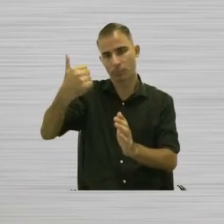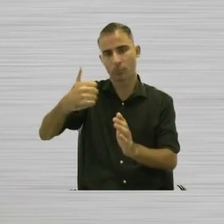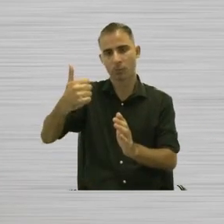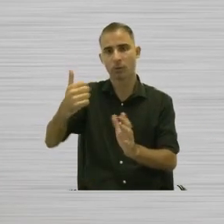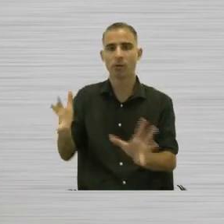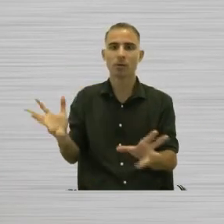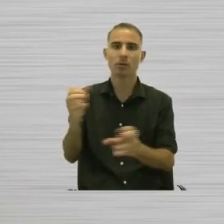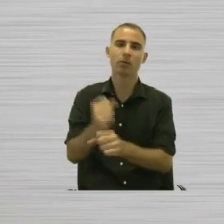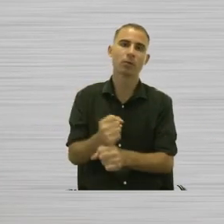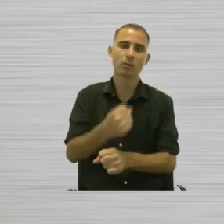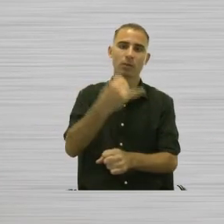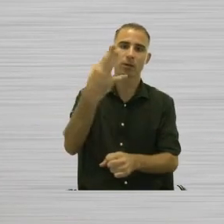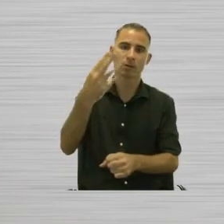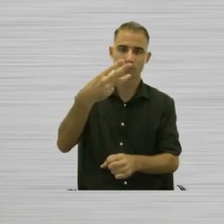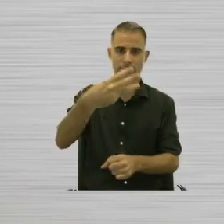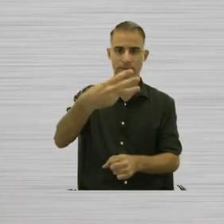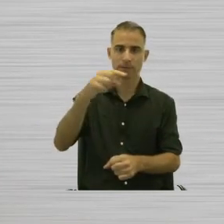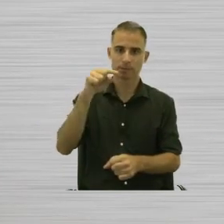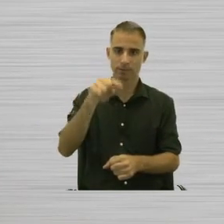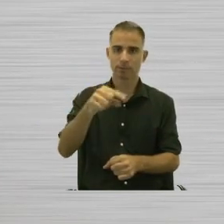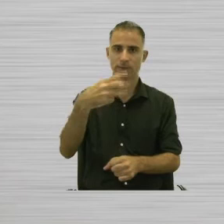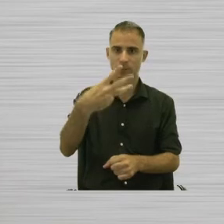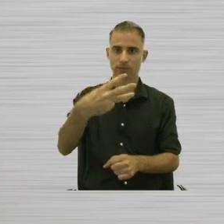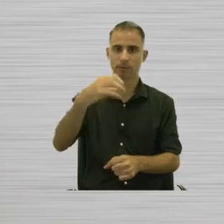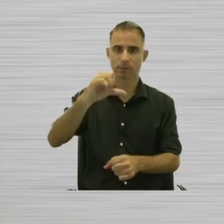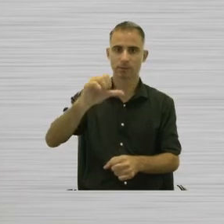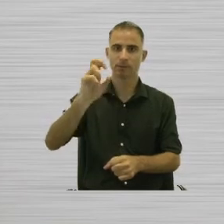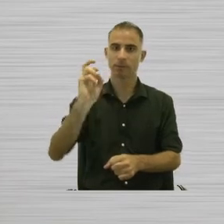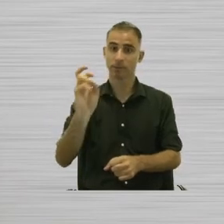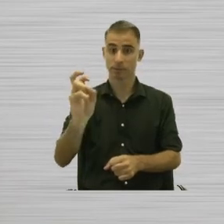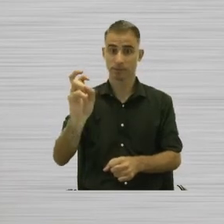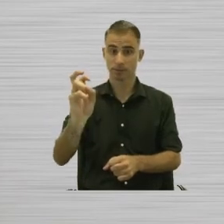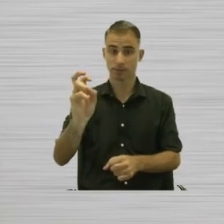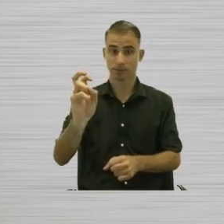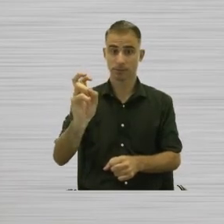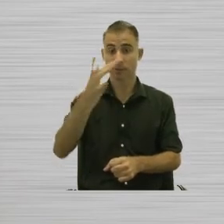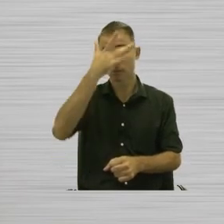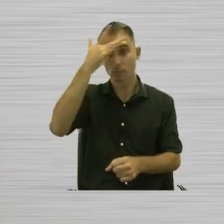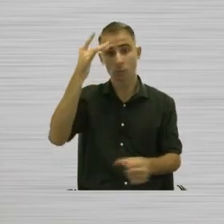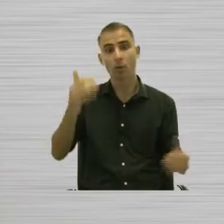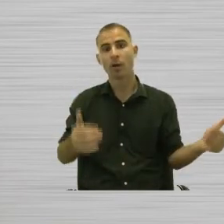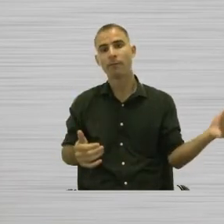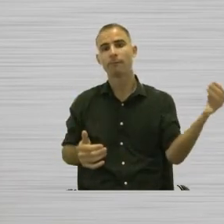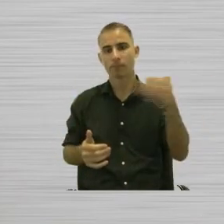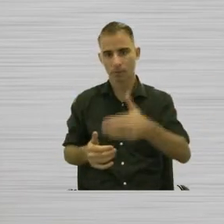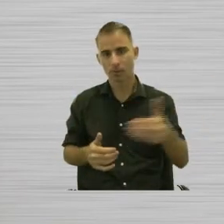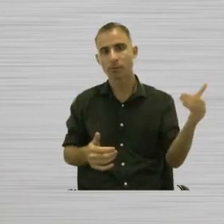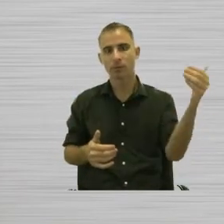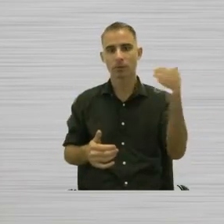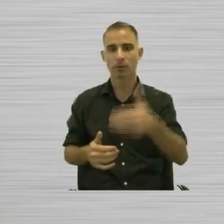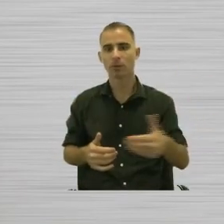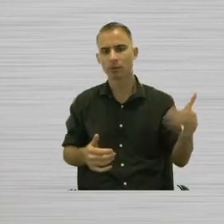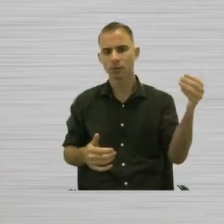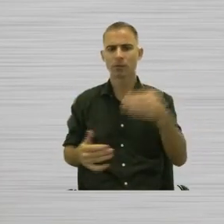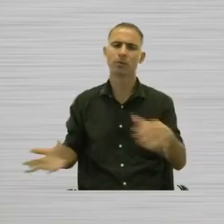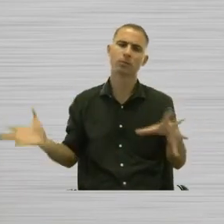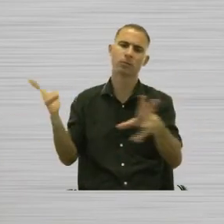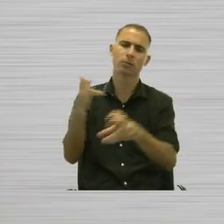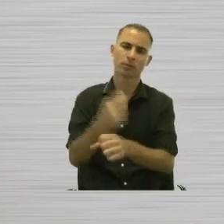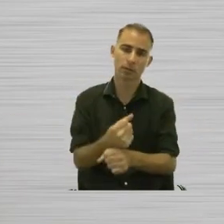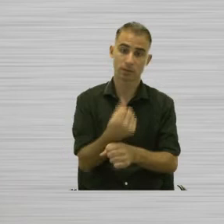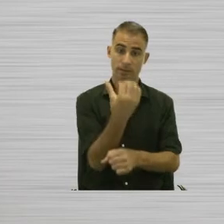3.395. E, com retorno, a gente totaliza uma média mês de mais de 6.000 atendimentos no Centro